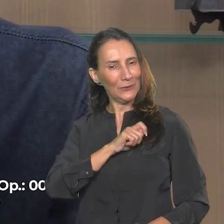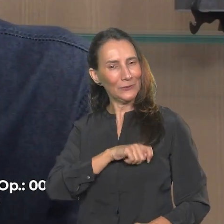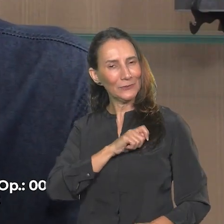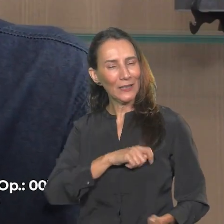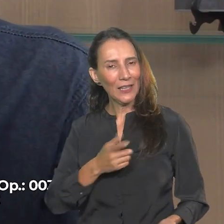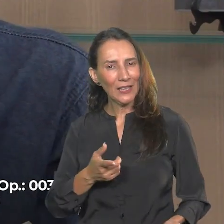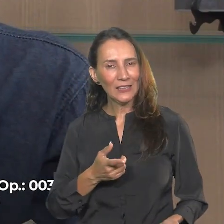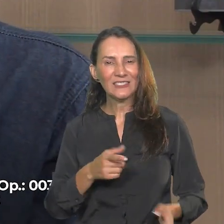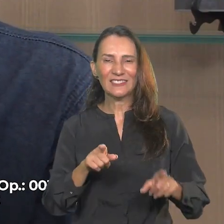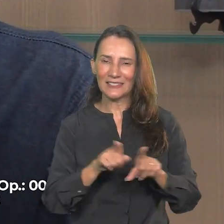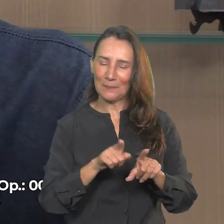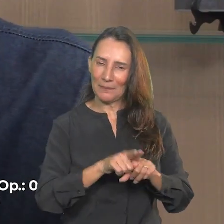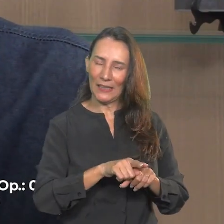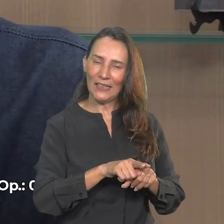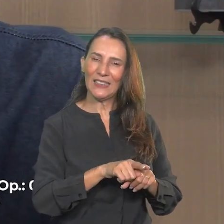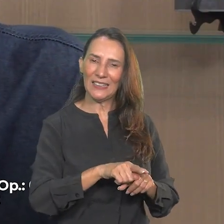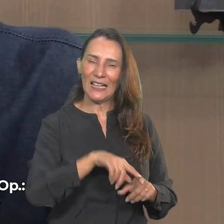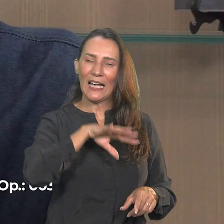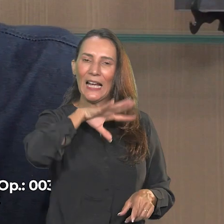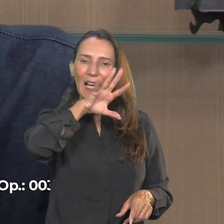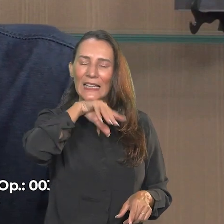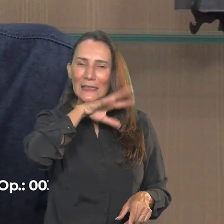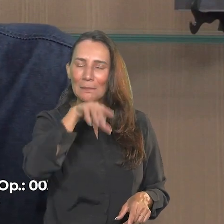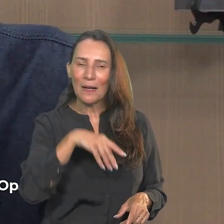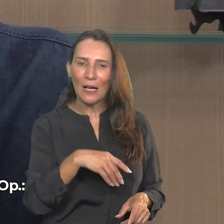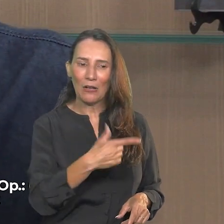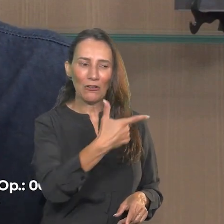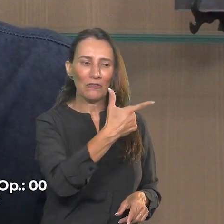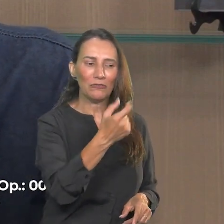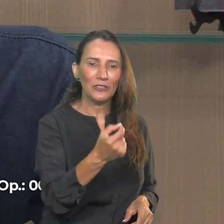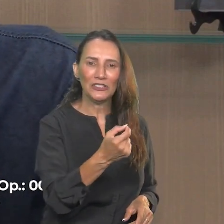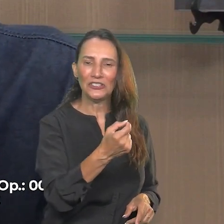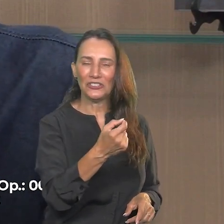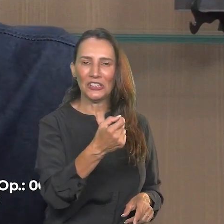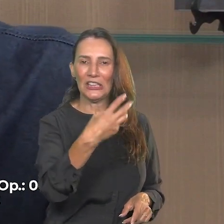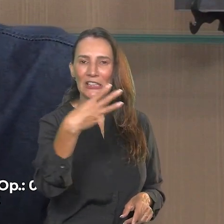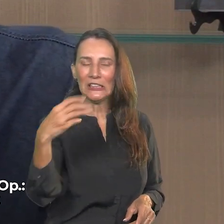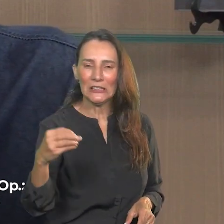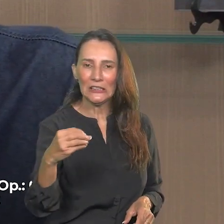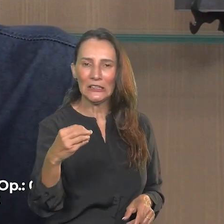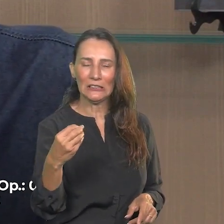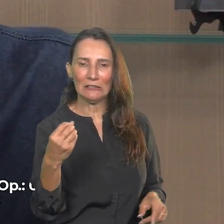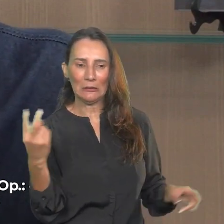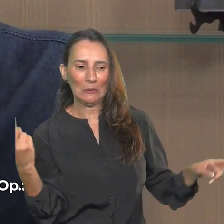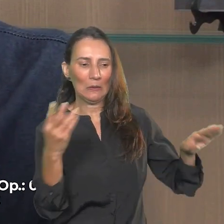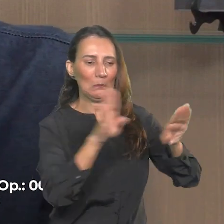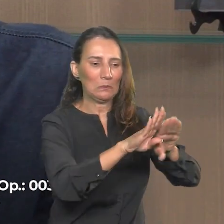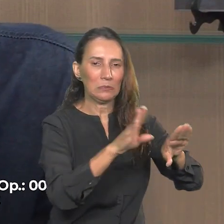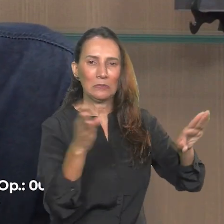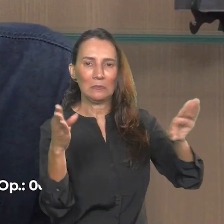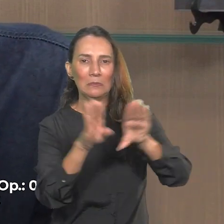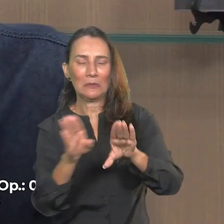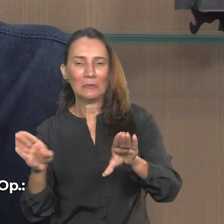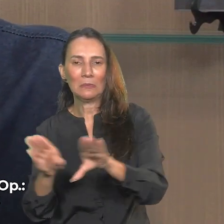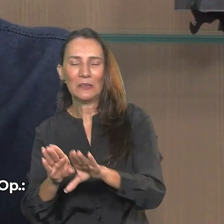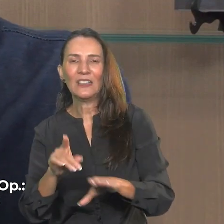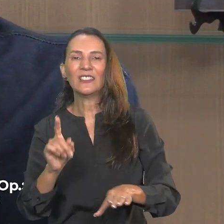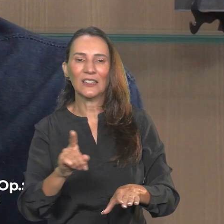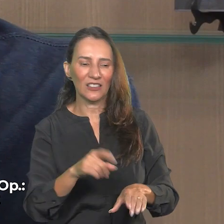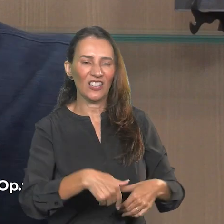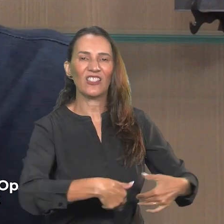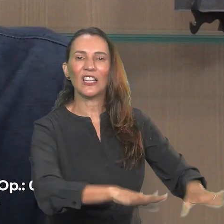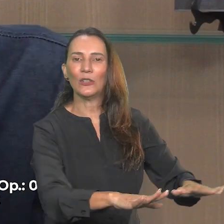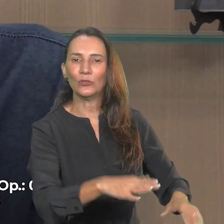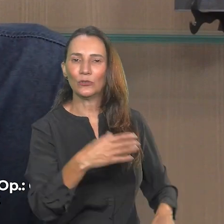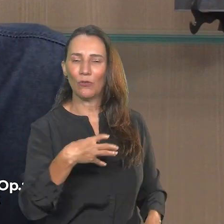Cruéis com os animais. Pessoas amarram 10, 20, 30 cães, deixam num canil passando fome. Há pouco tempo atrás,